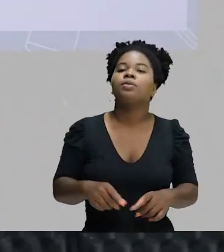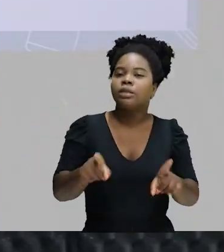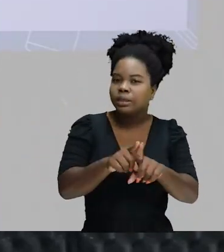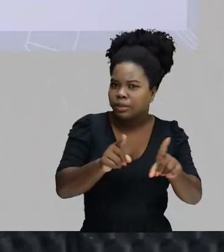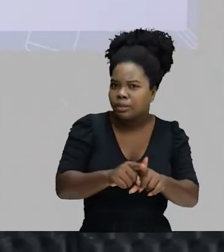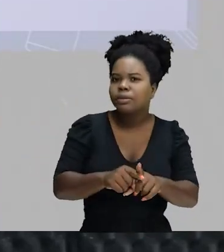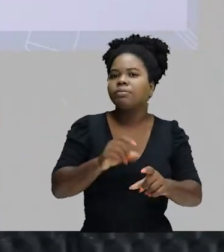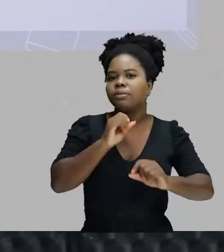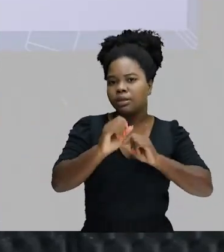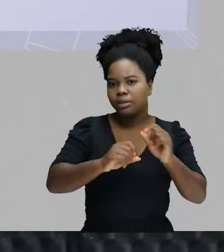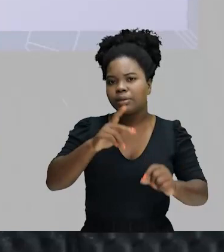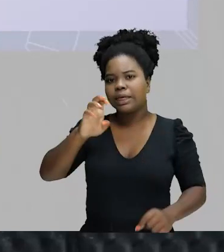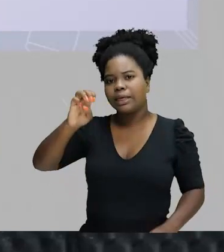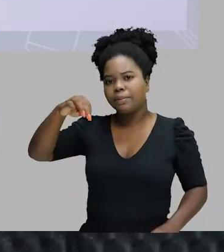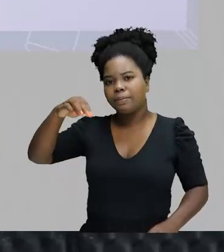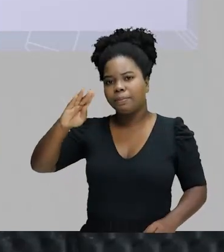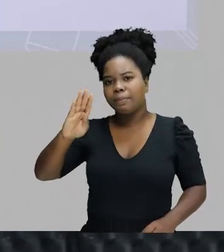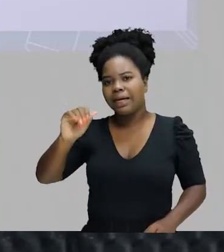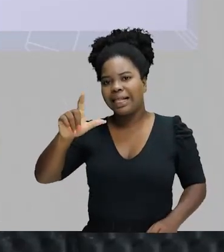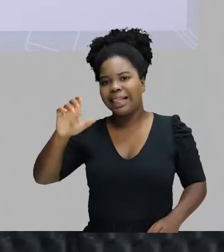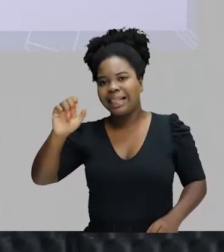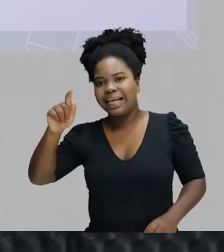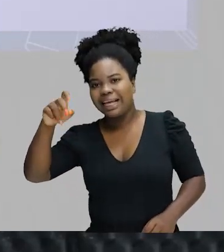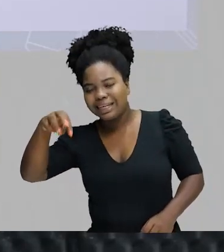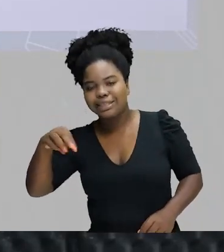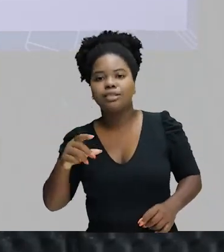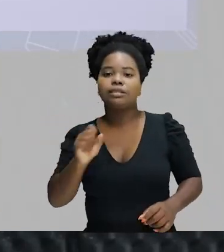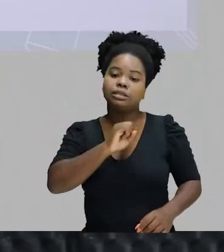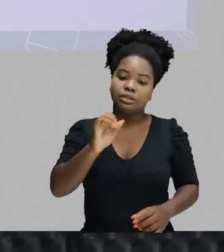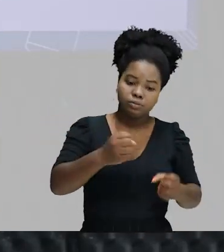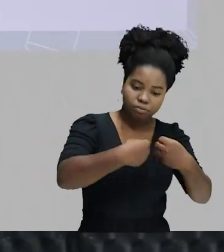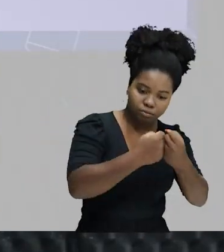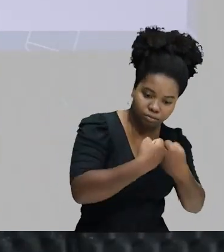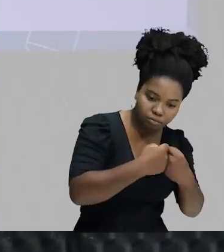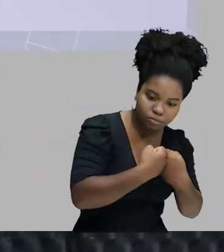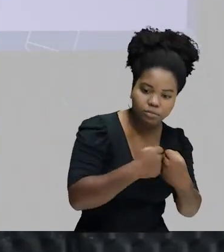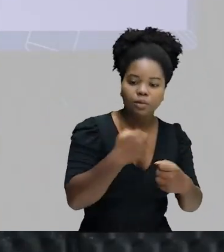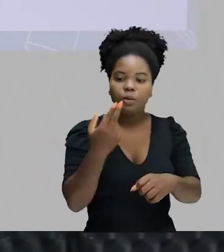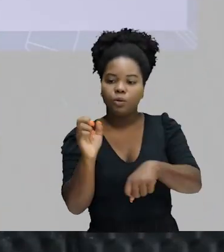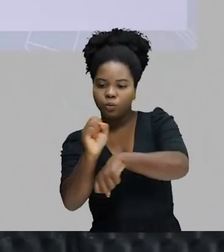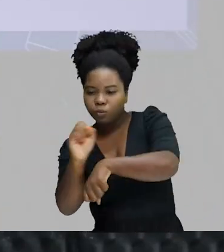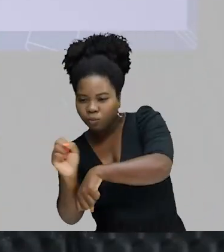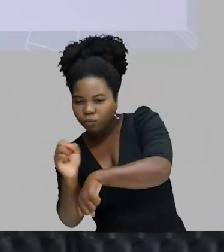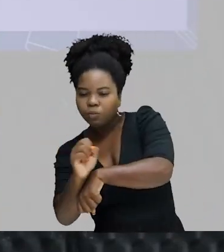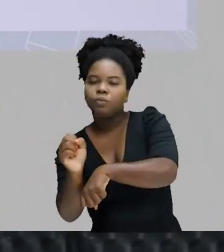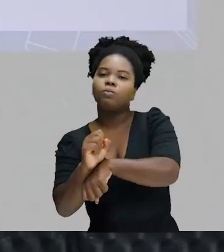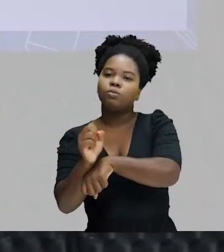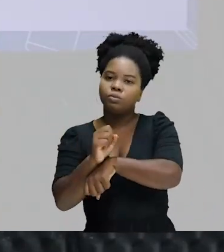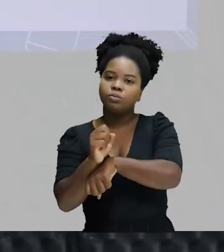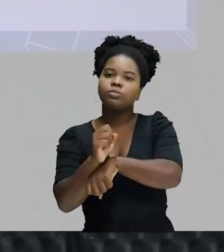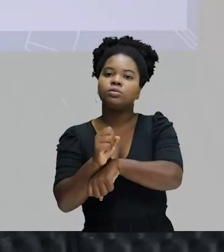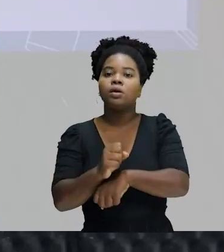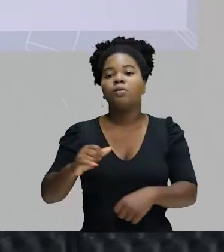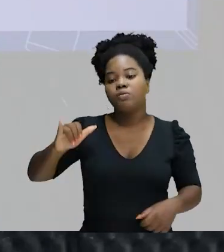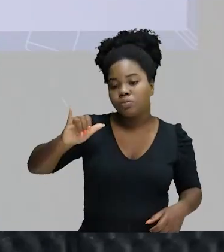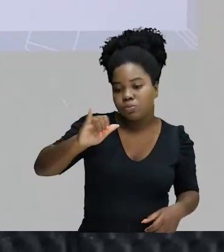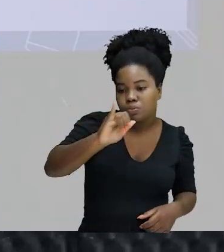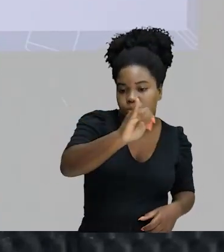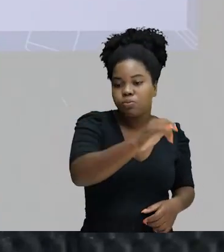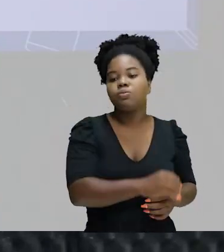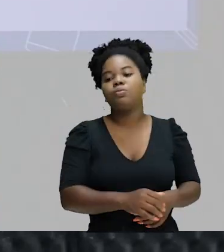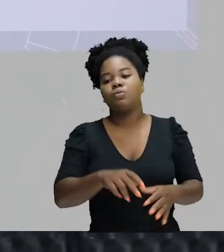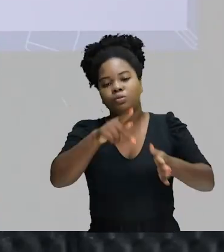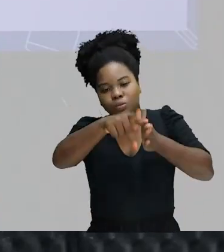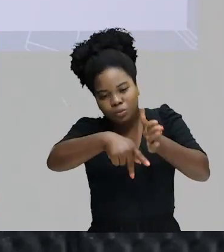as embalagens. Se você vai de ônibus, se você vai com seu automóvel próprio, no avião, no